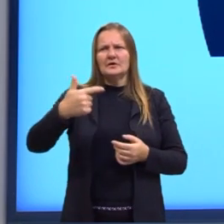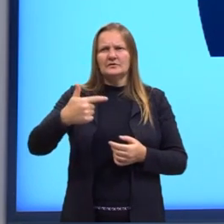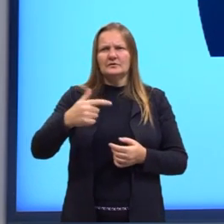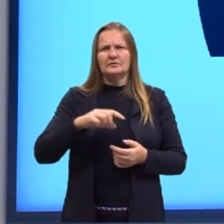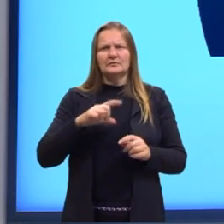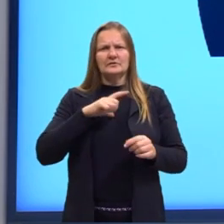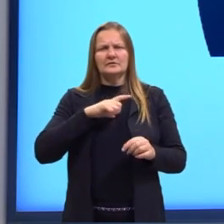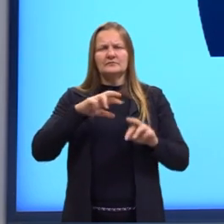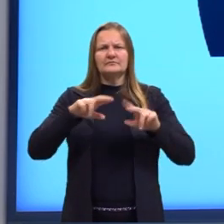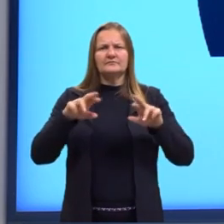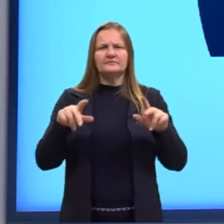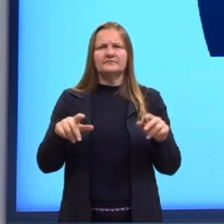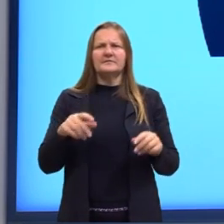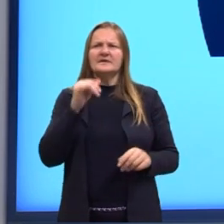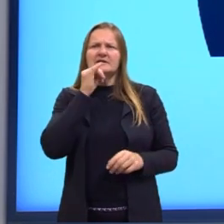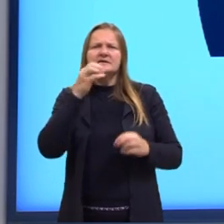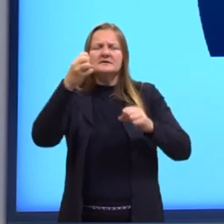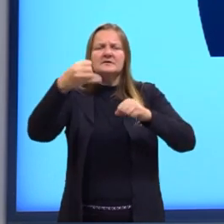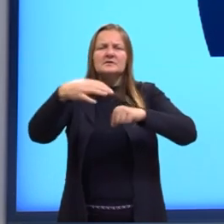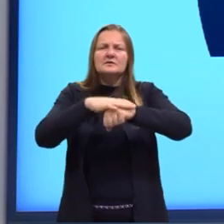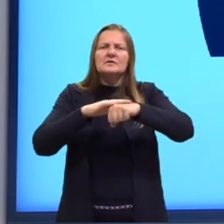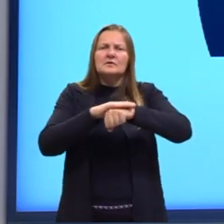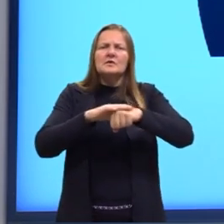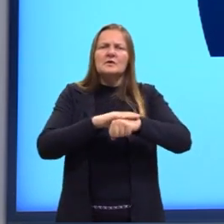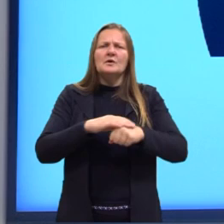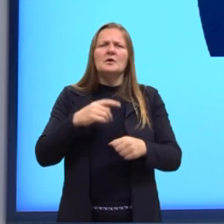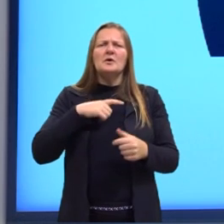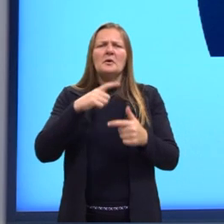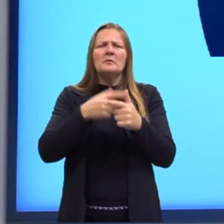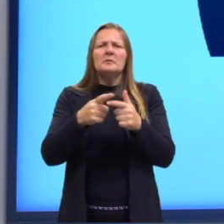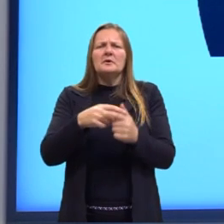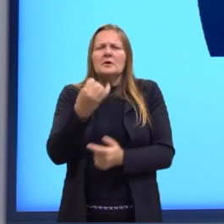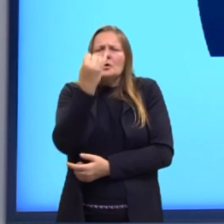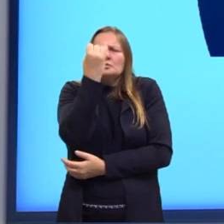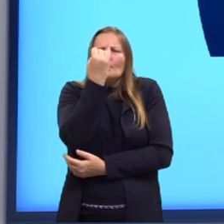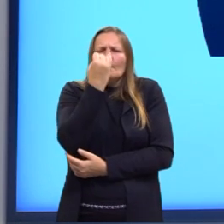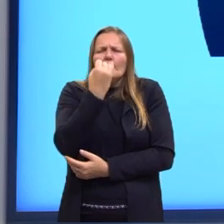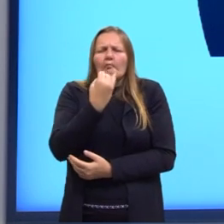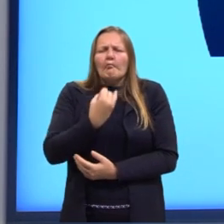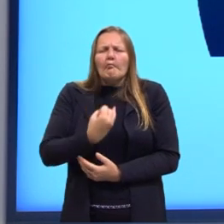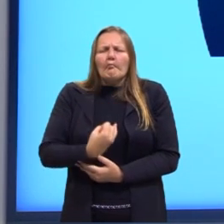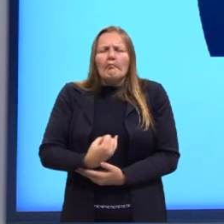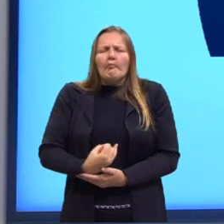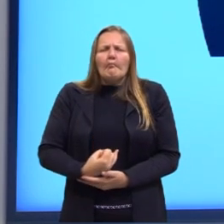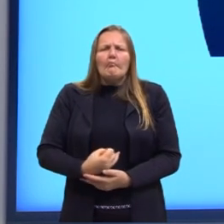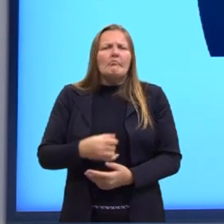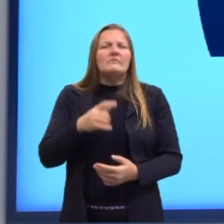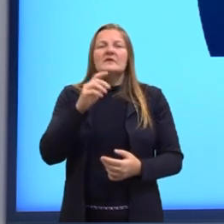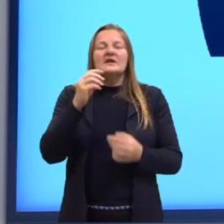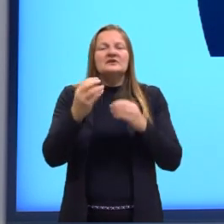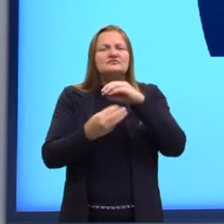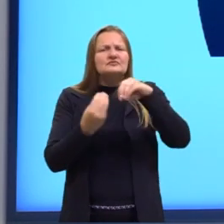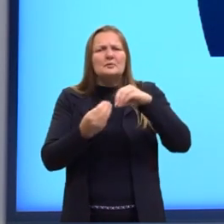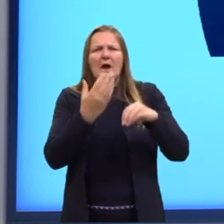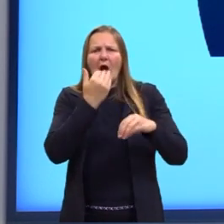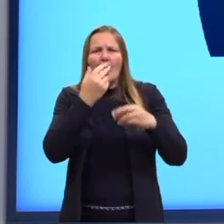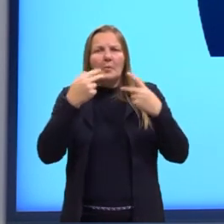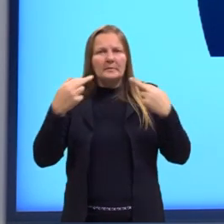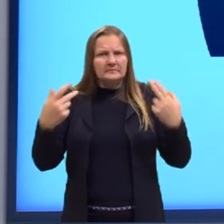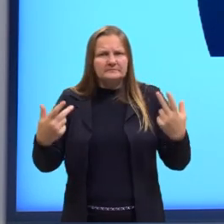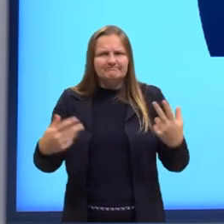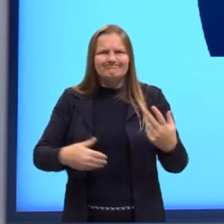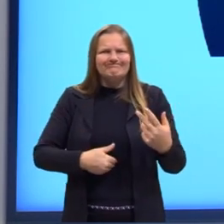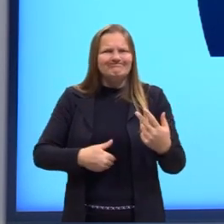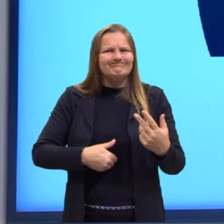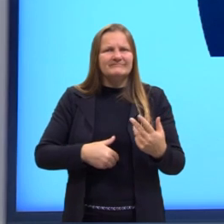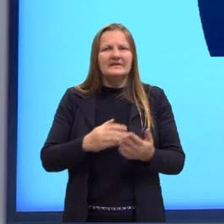caso se a gente vai se falando por exemplo de alguém que tem problema de anorexia e bulimia nessas distúrbios aí alimentares